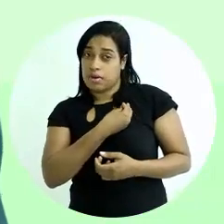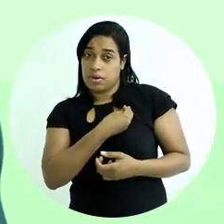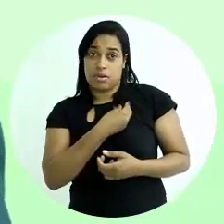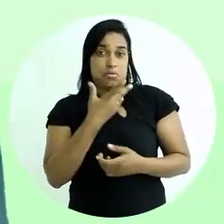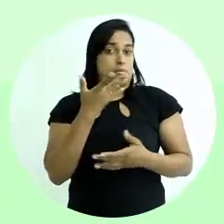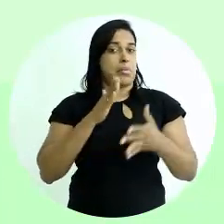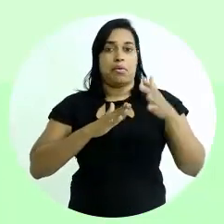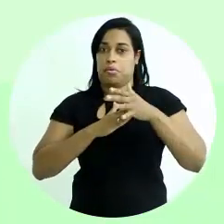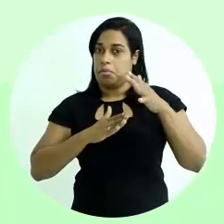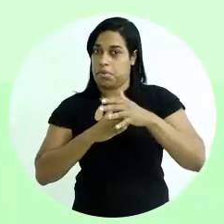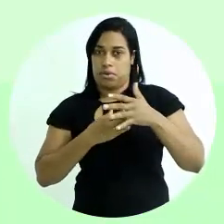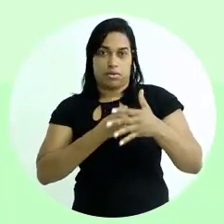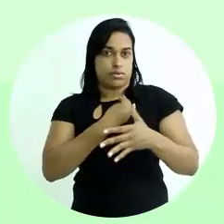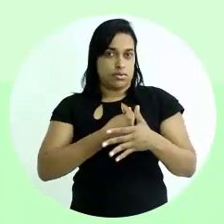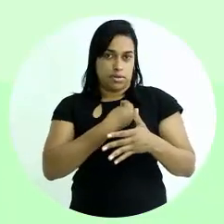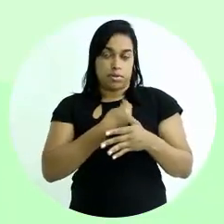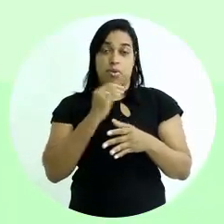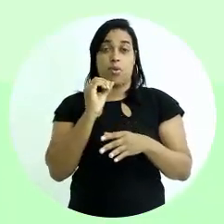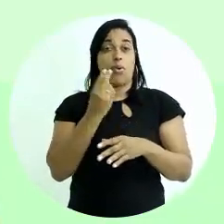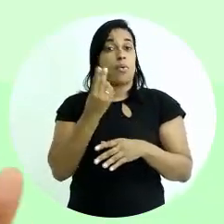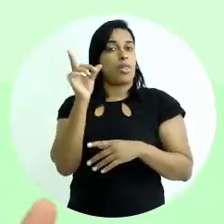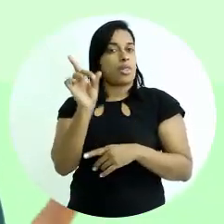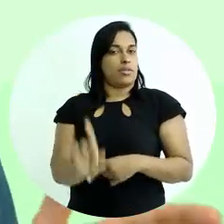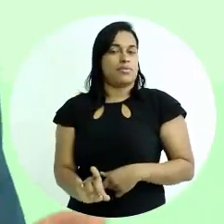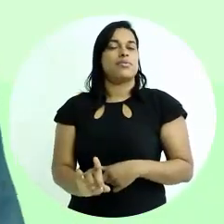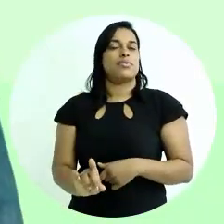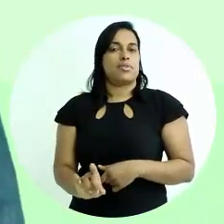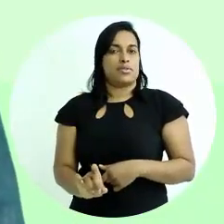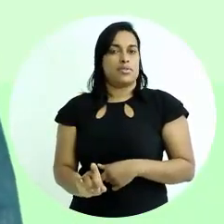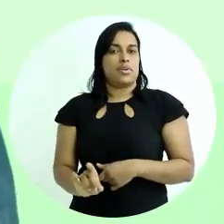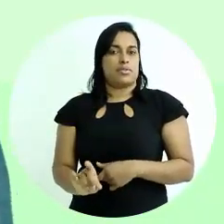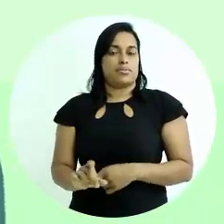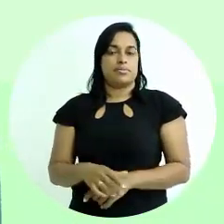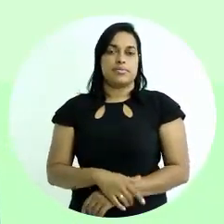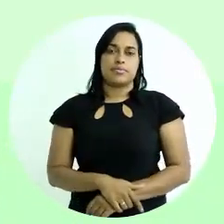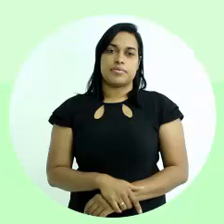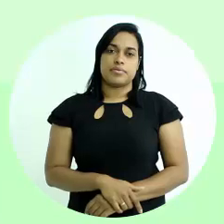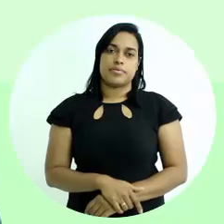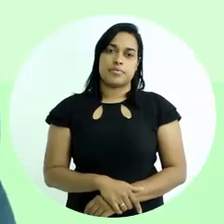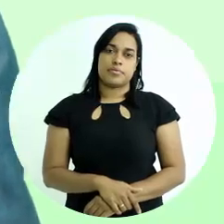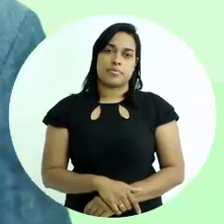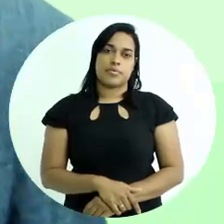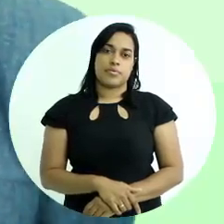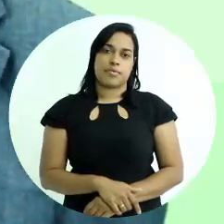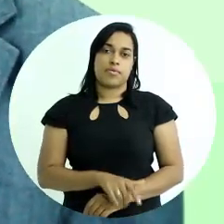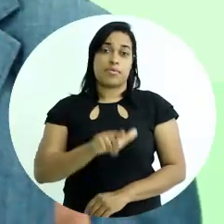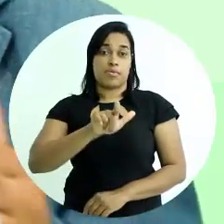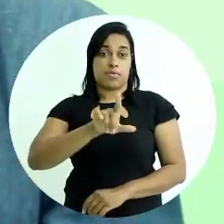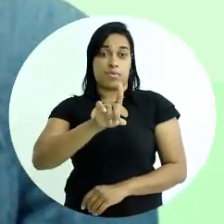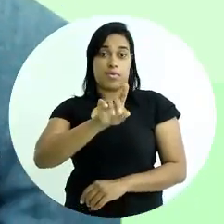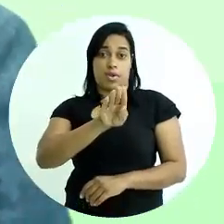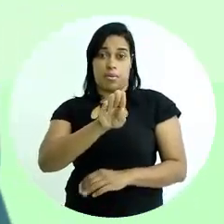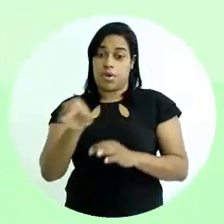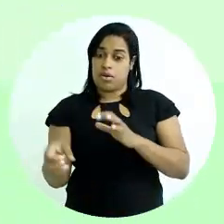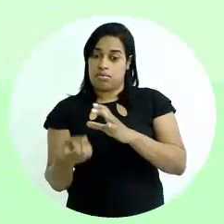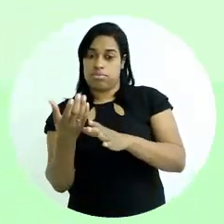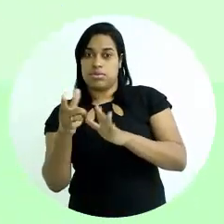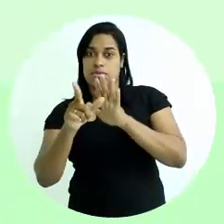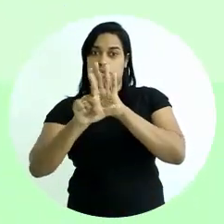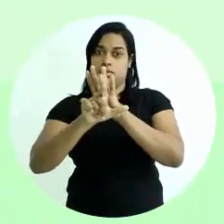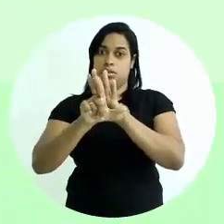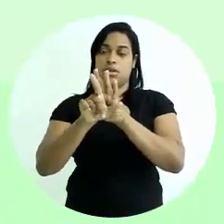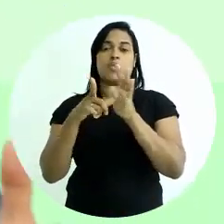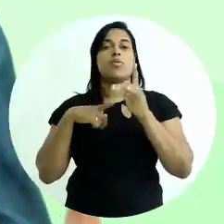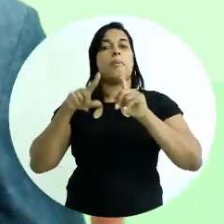com suas limitações ou deficiência é com ele de bebê